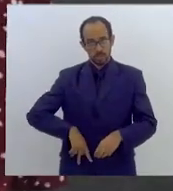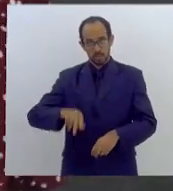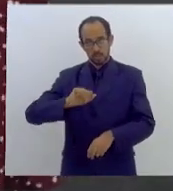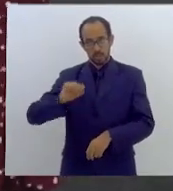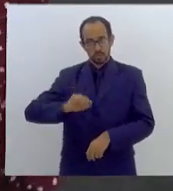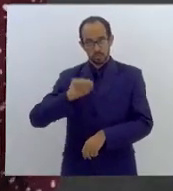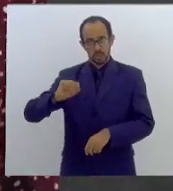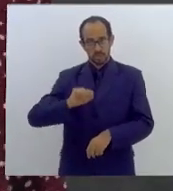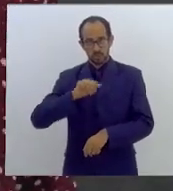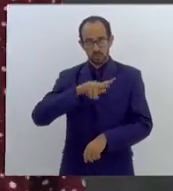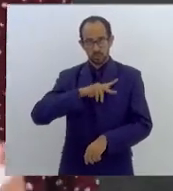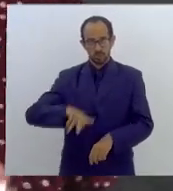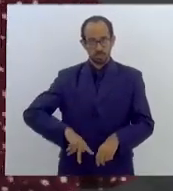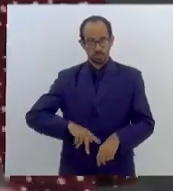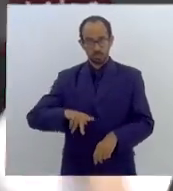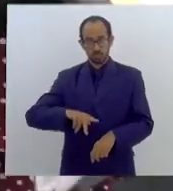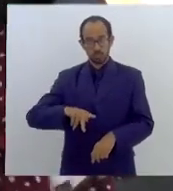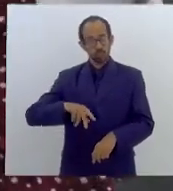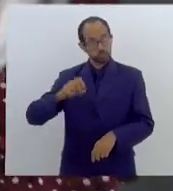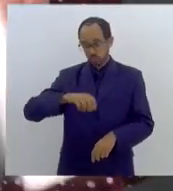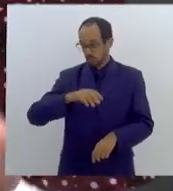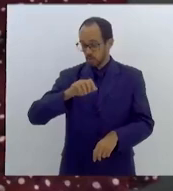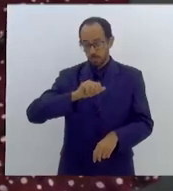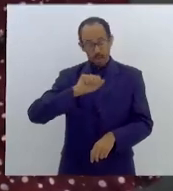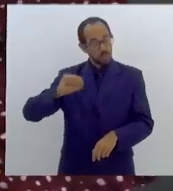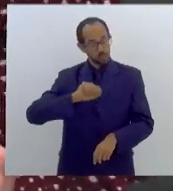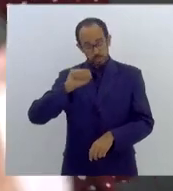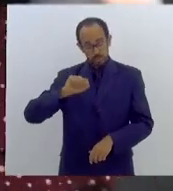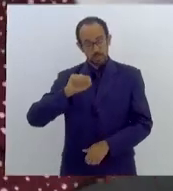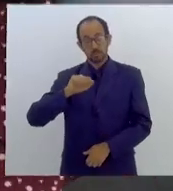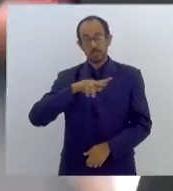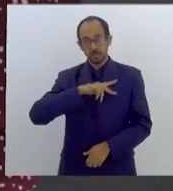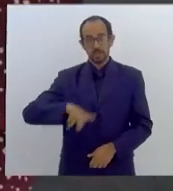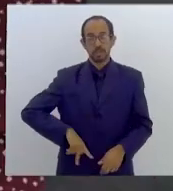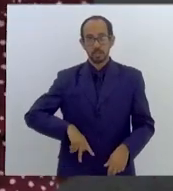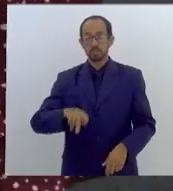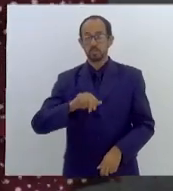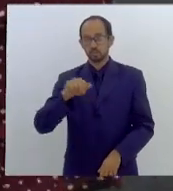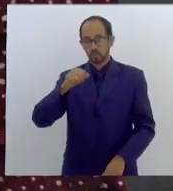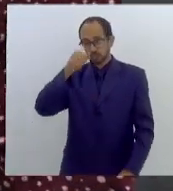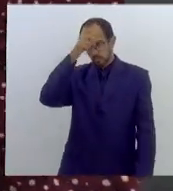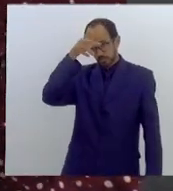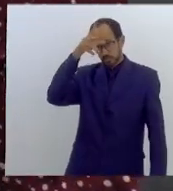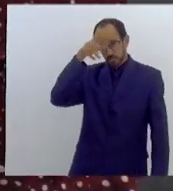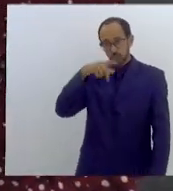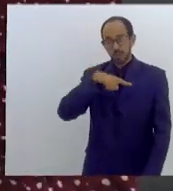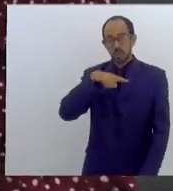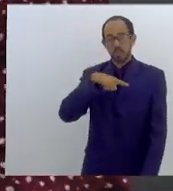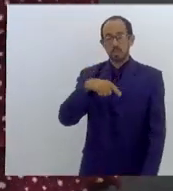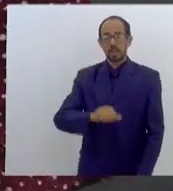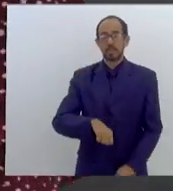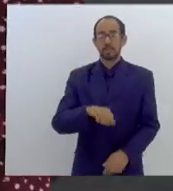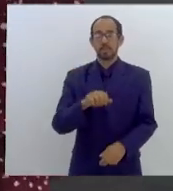dos Prefeitos, na verdade se deve em 10 anos em torno de 3 bilhões de reais.